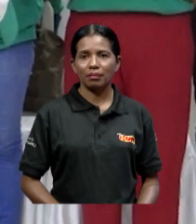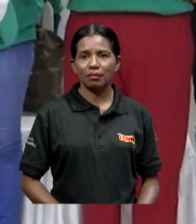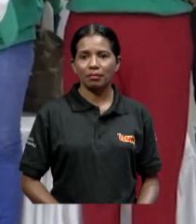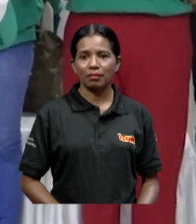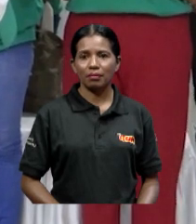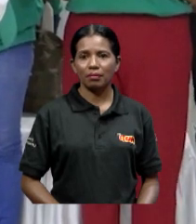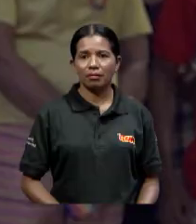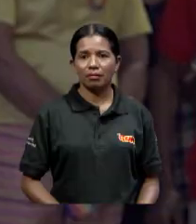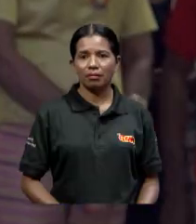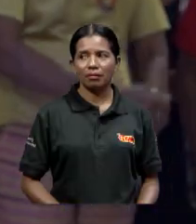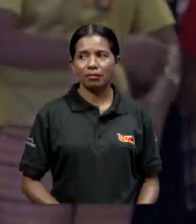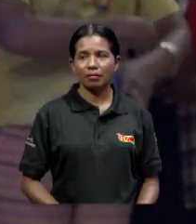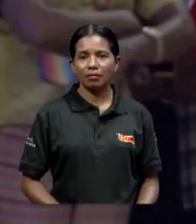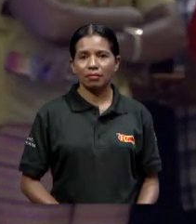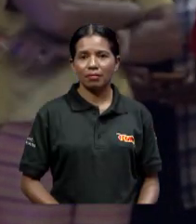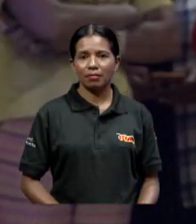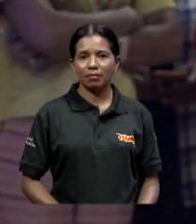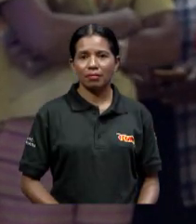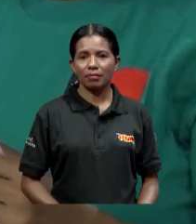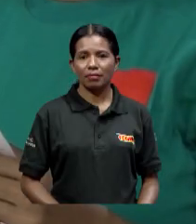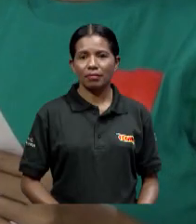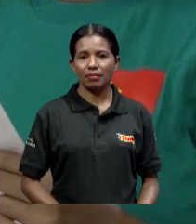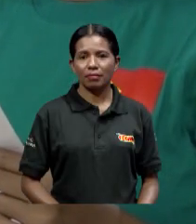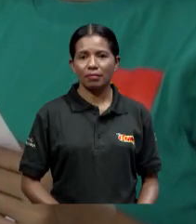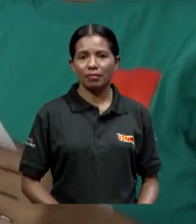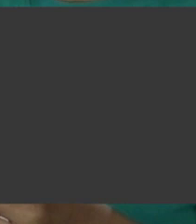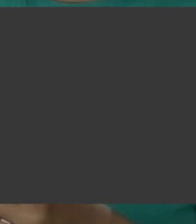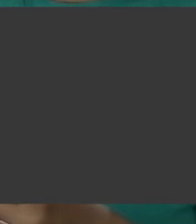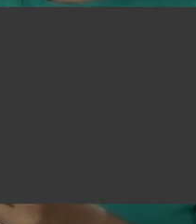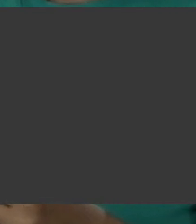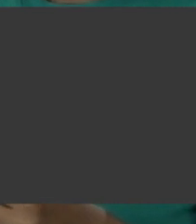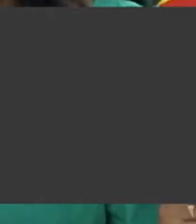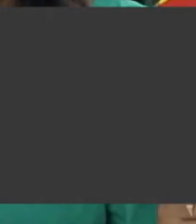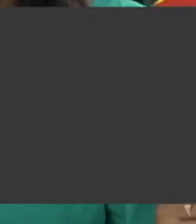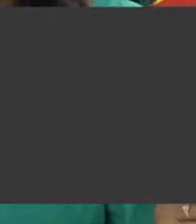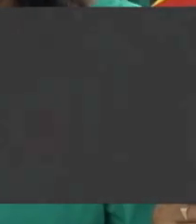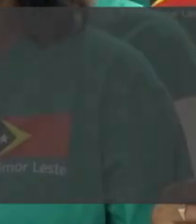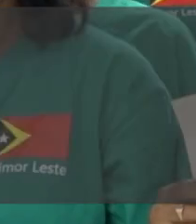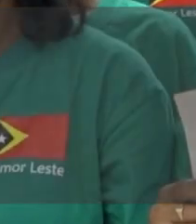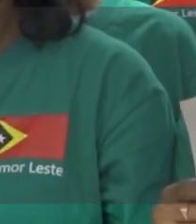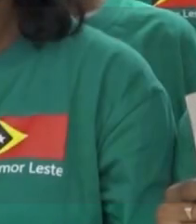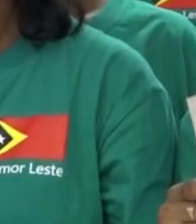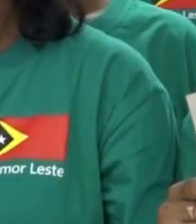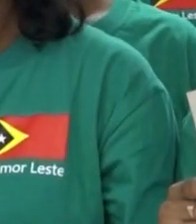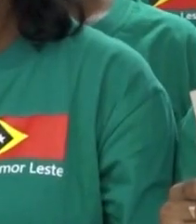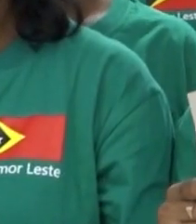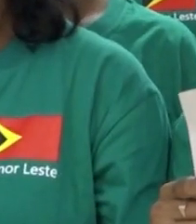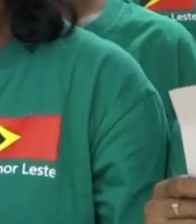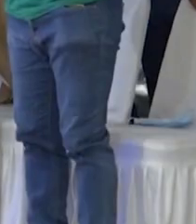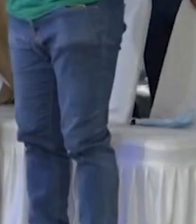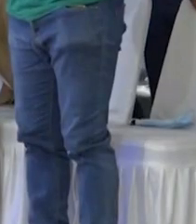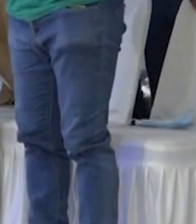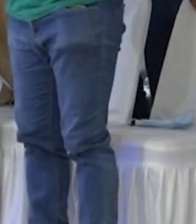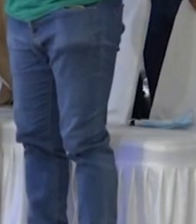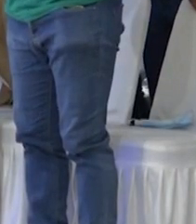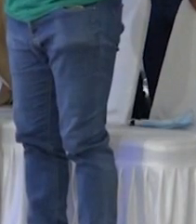trabalhador timorancira a tuba serviço e a Correia na Austrália, mas para trabalhador balun la beleba, tamba problema passaporte.